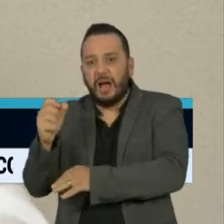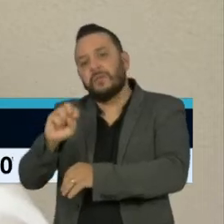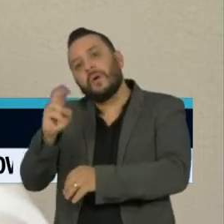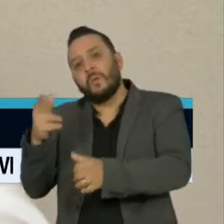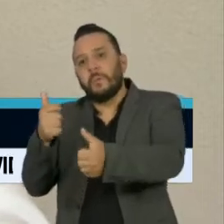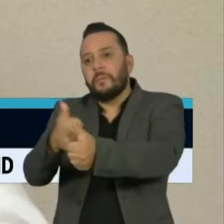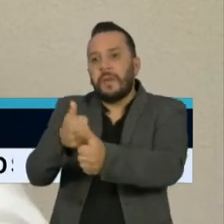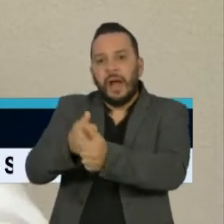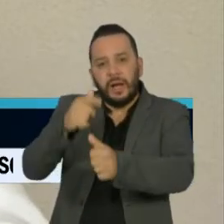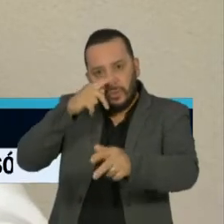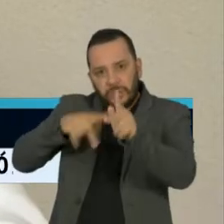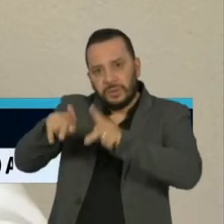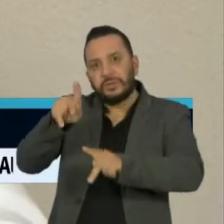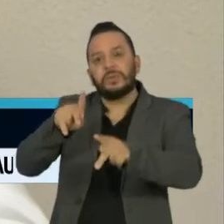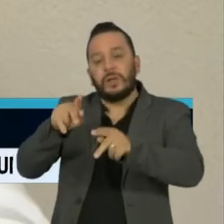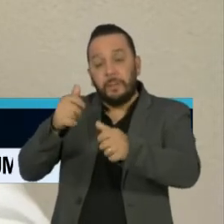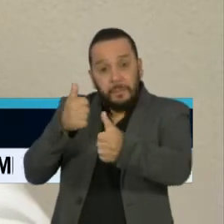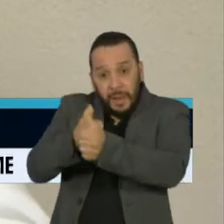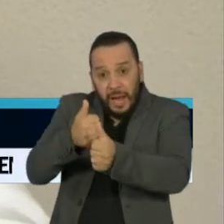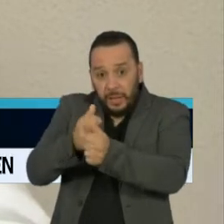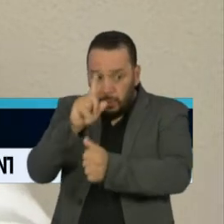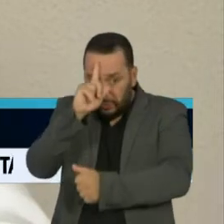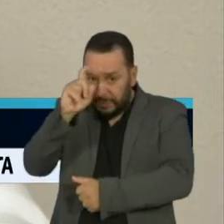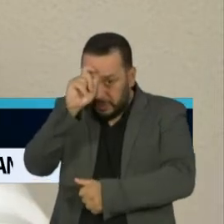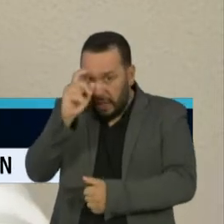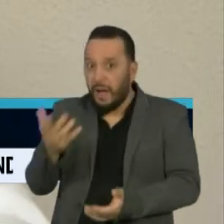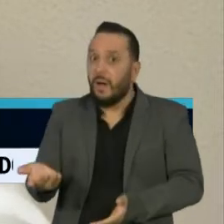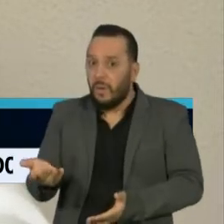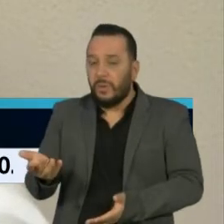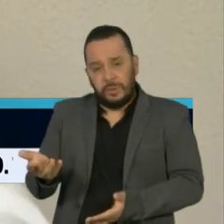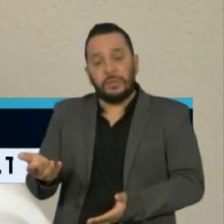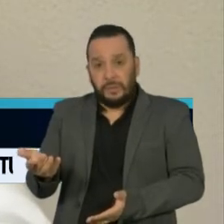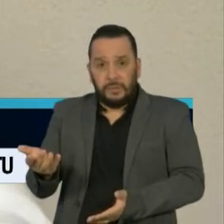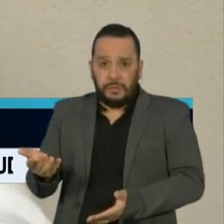certa forma, saturados, principalmente os leitos da UTI.